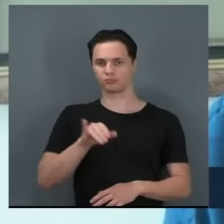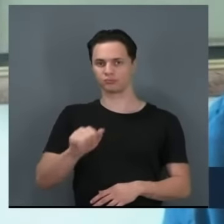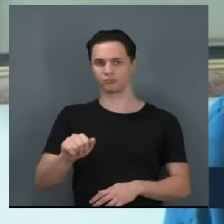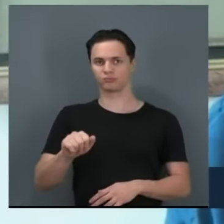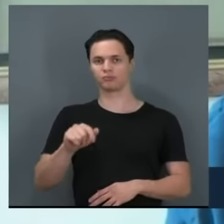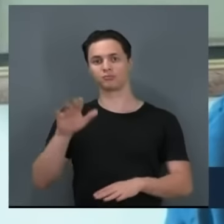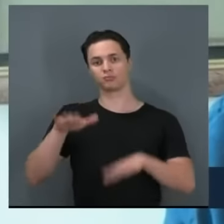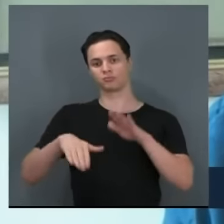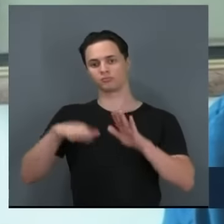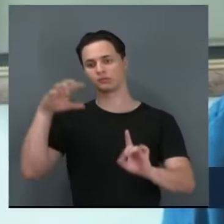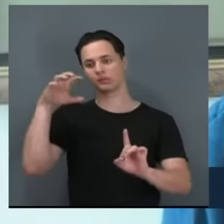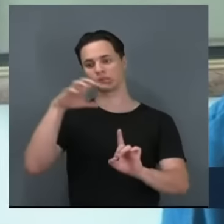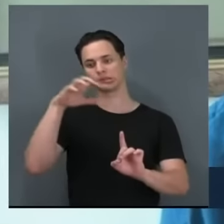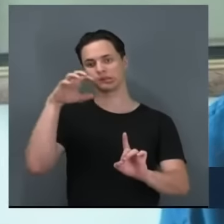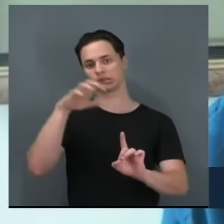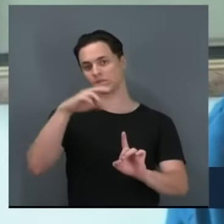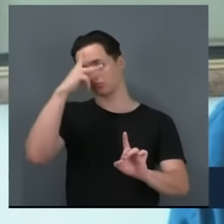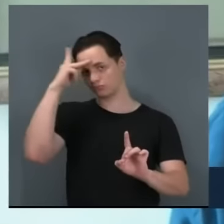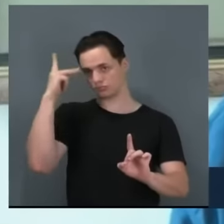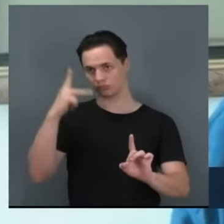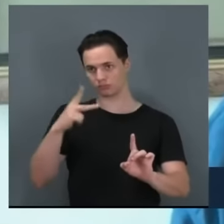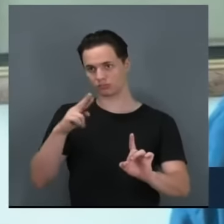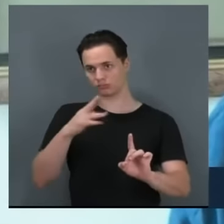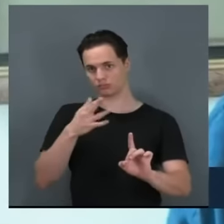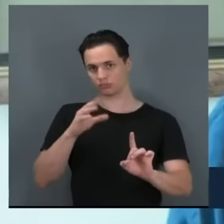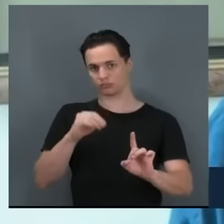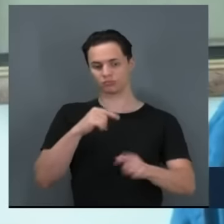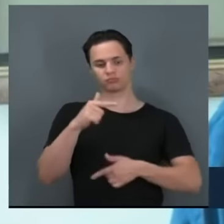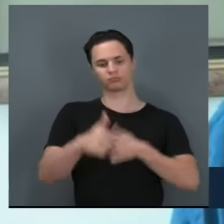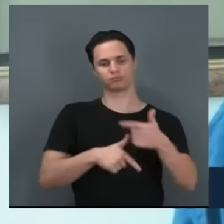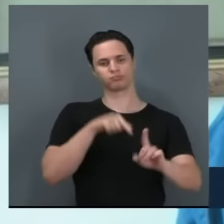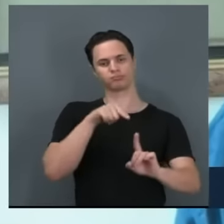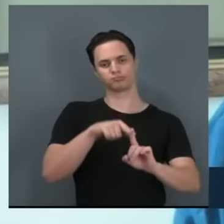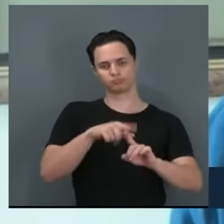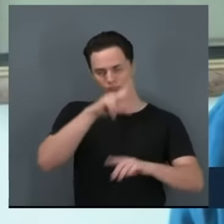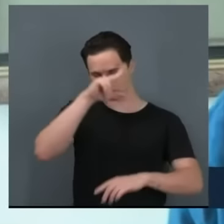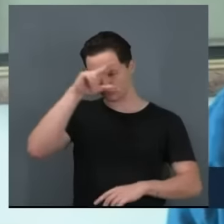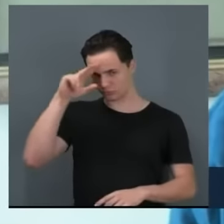nem sempre republicanas, realiza um trabalho árduo,